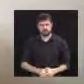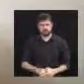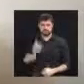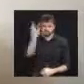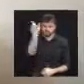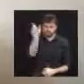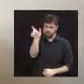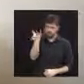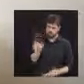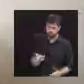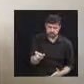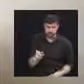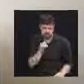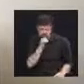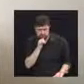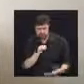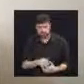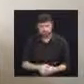indivíduo...